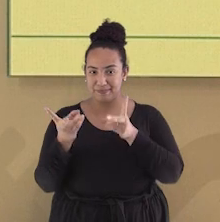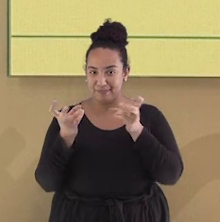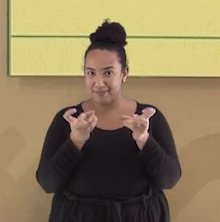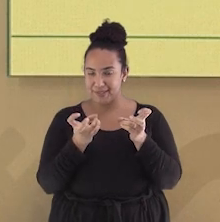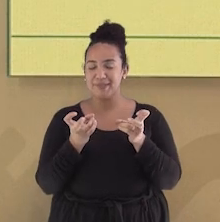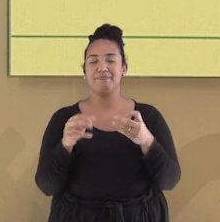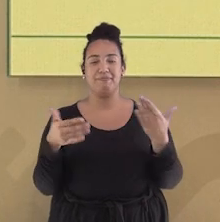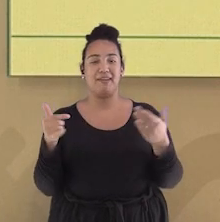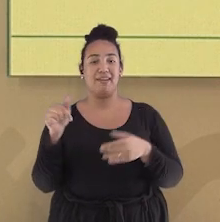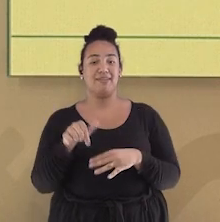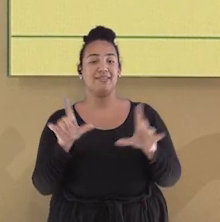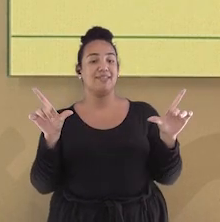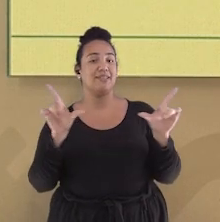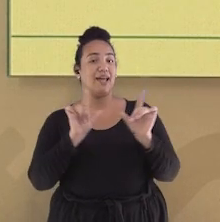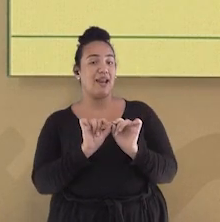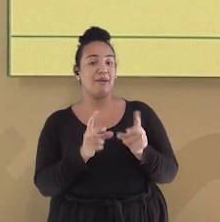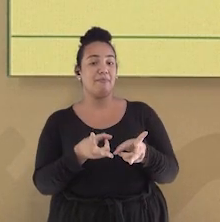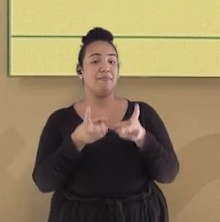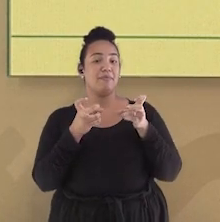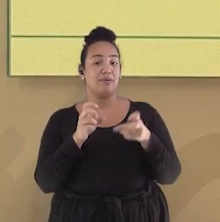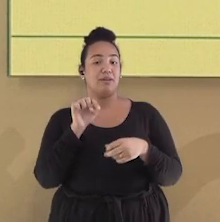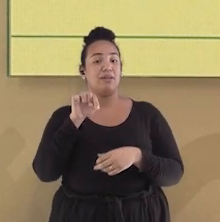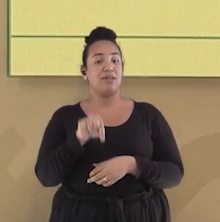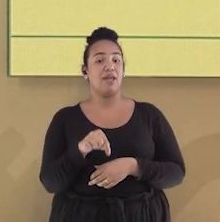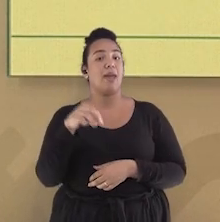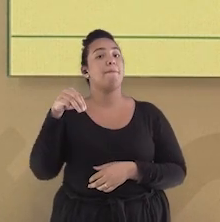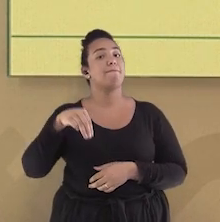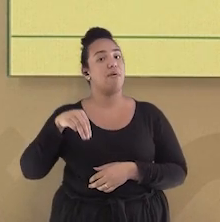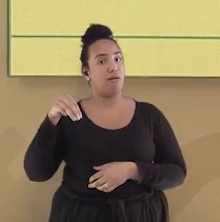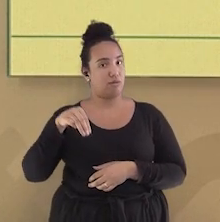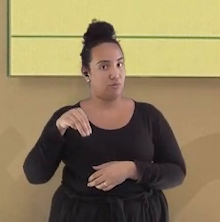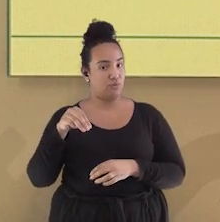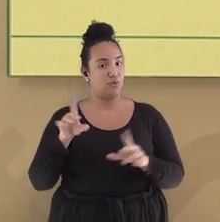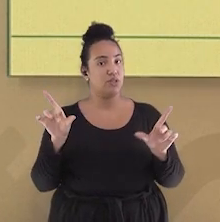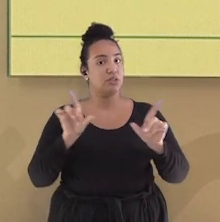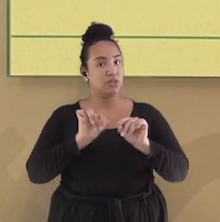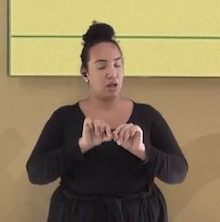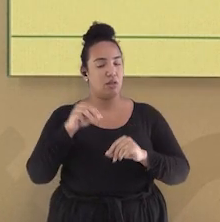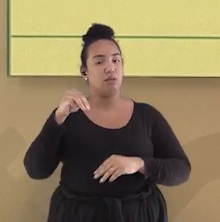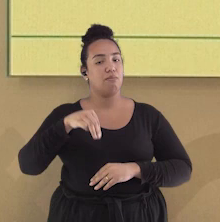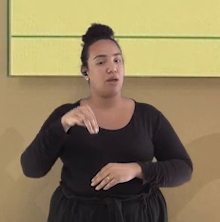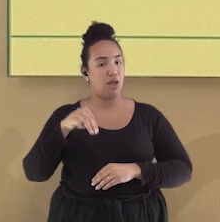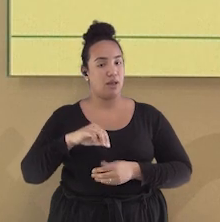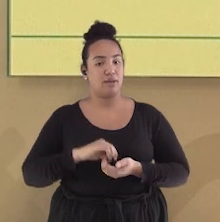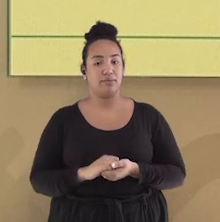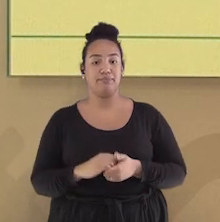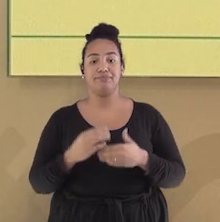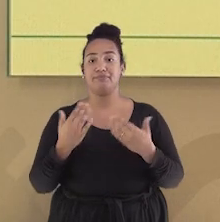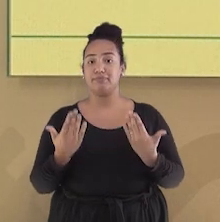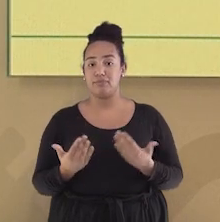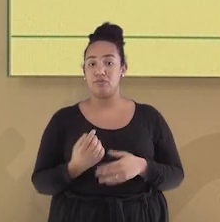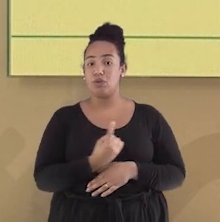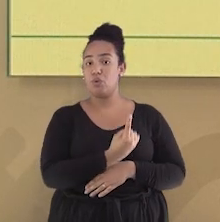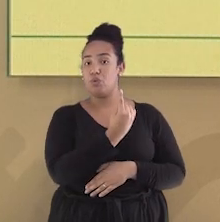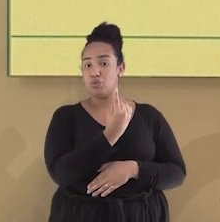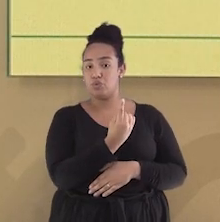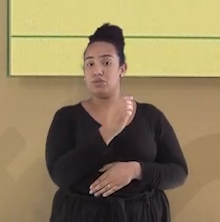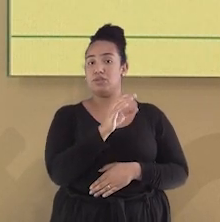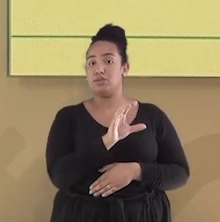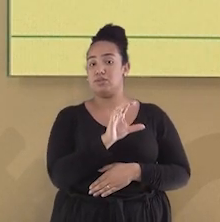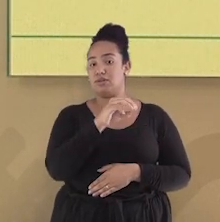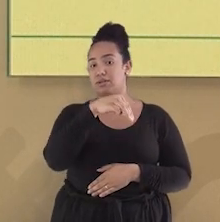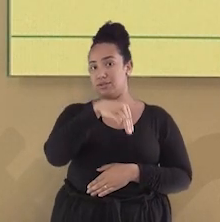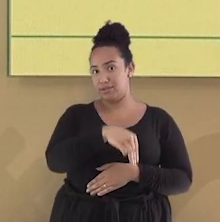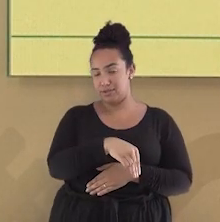Observando a escala gráfica, vemos que a medida está em metros. Então, a cada 1 centímetro